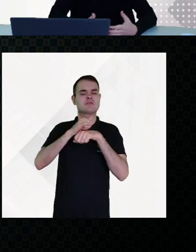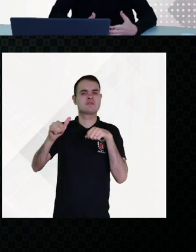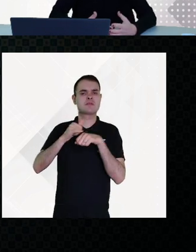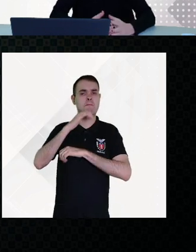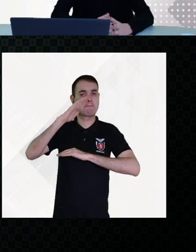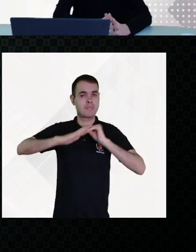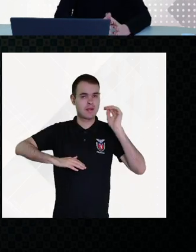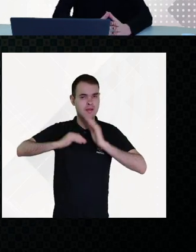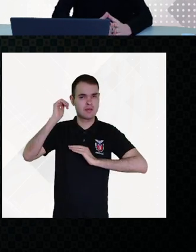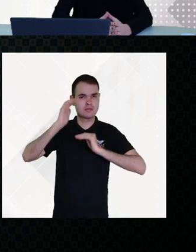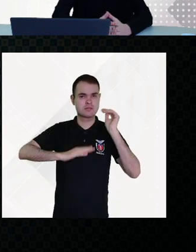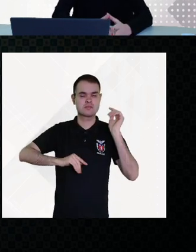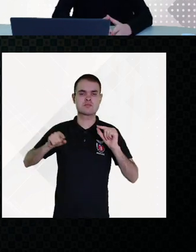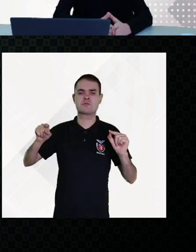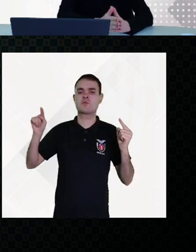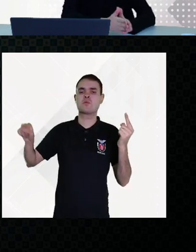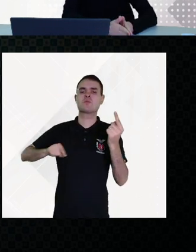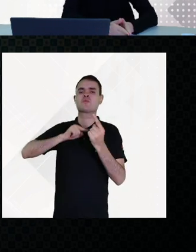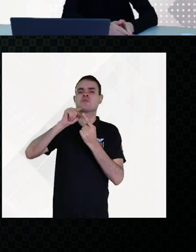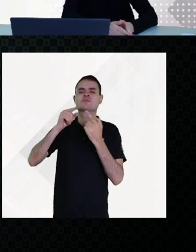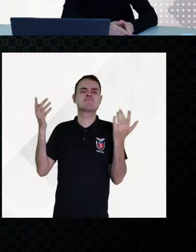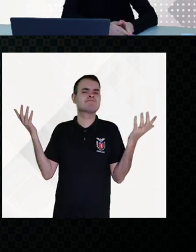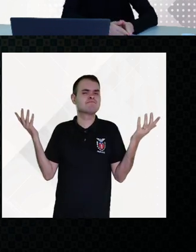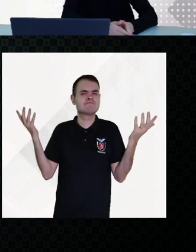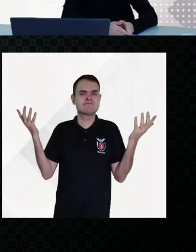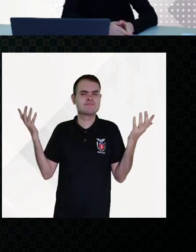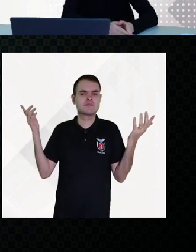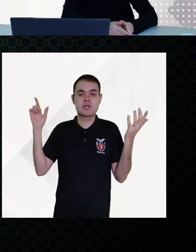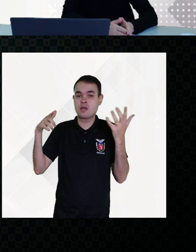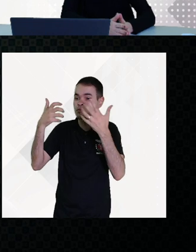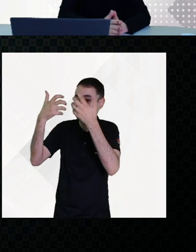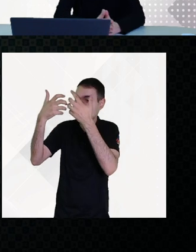práticas, né? Que objetivo é o quê? Funcionalidade,